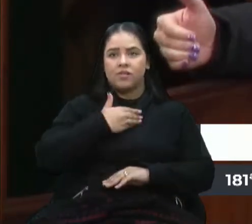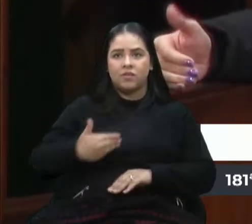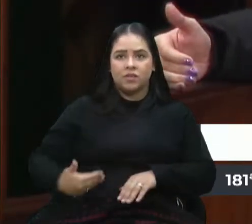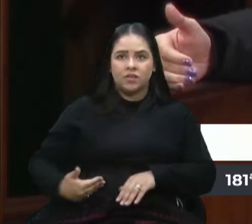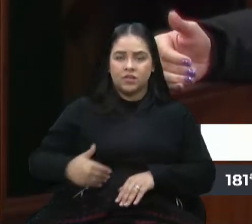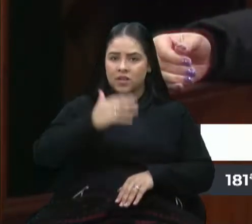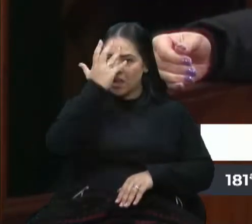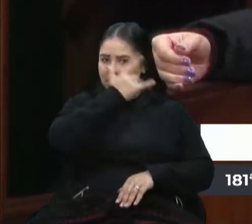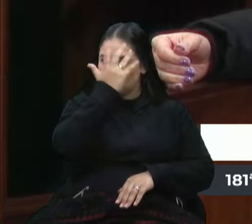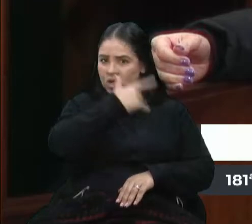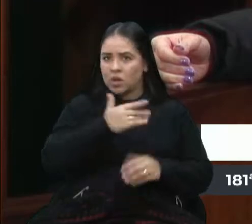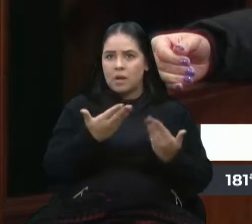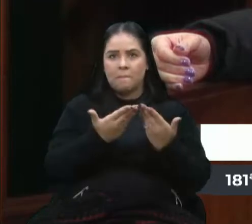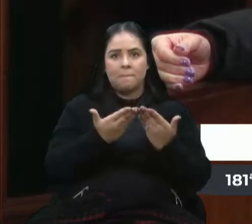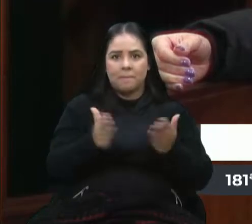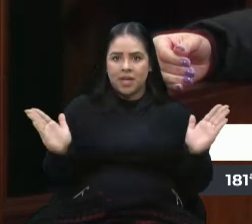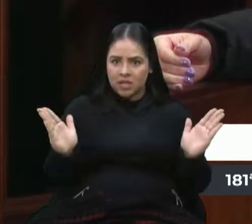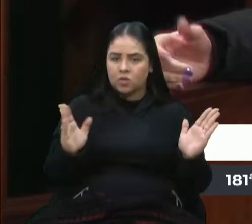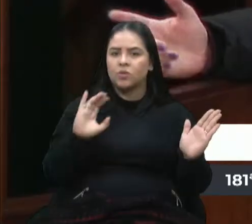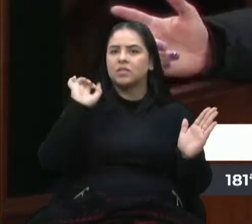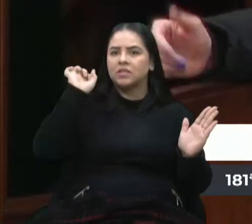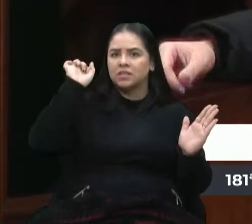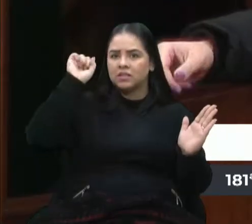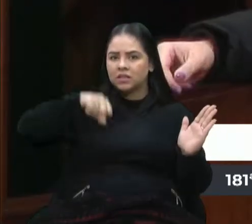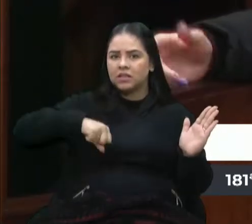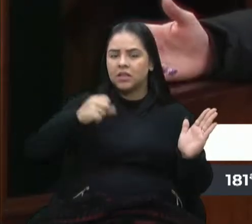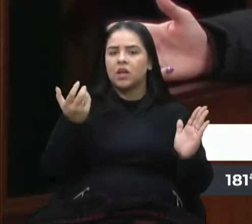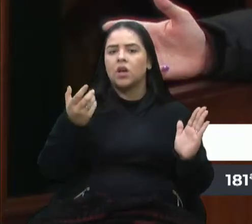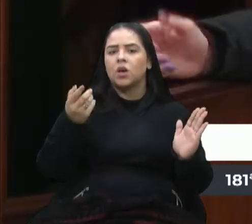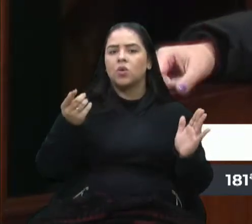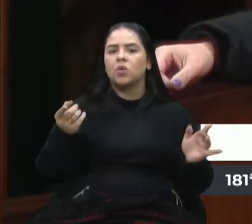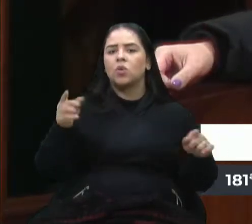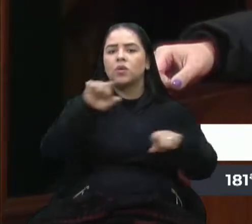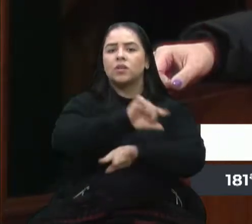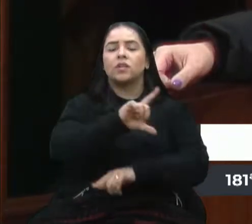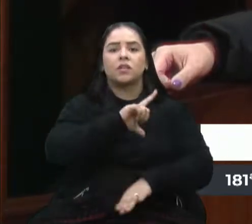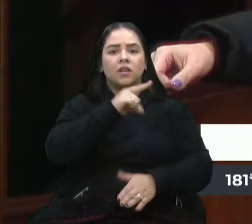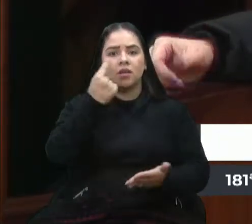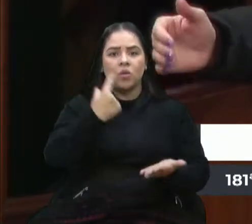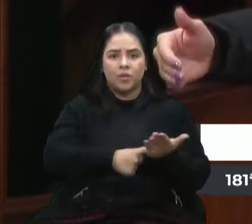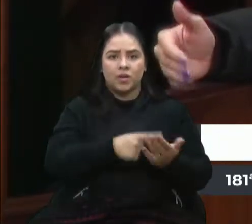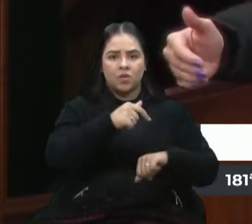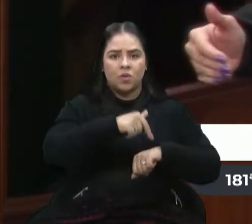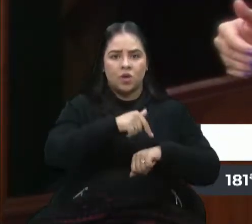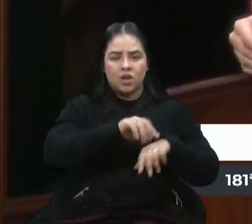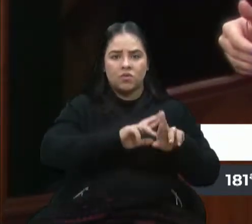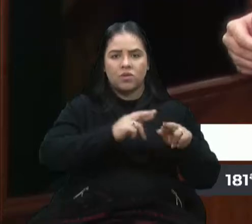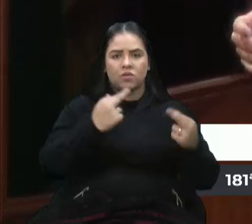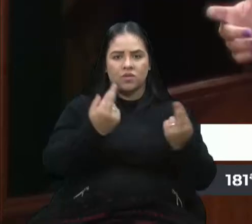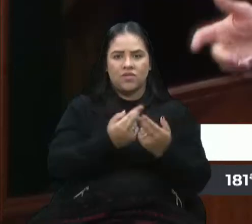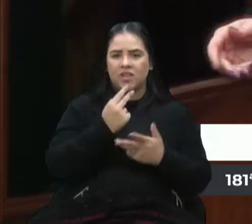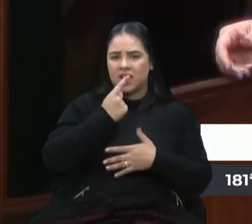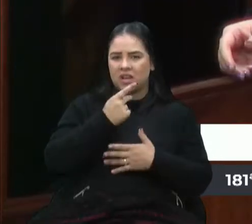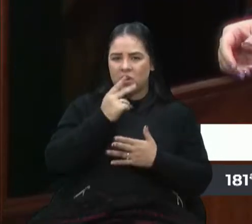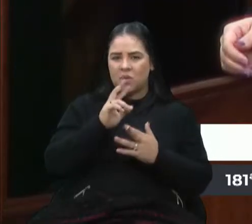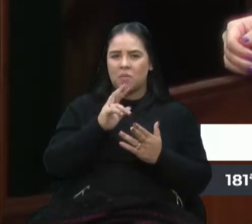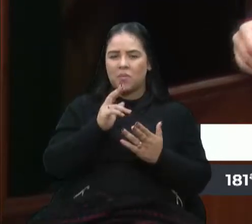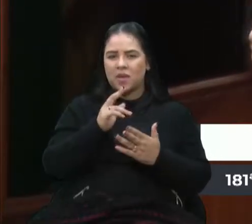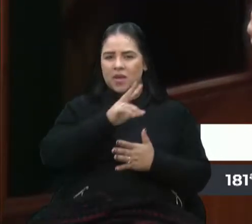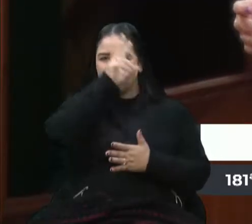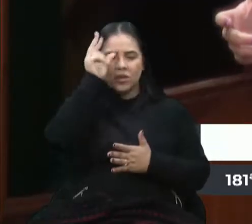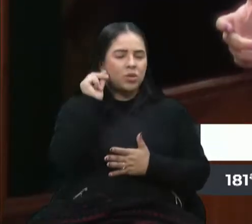trabalha de portas abertas, sim. Inclusive, a oposição tem reunião marcada com o prefeito. Então, dizer que o prefeito não está